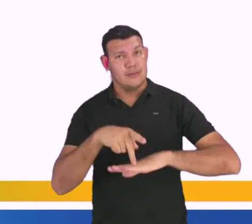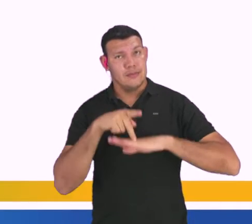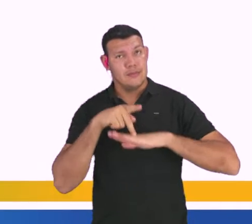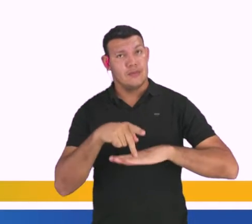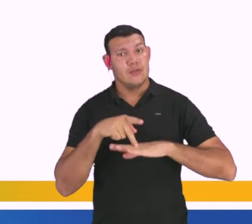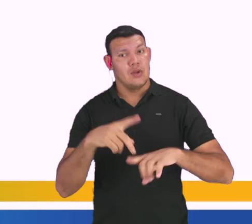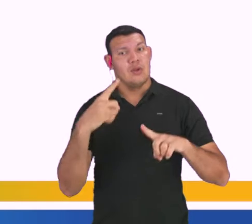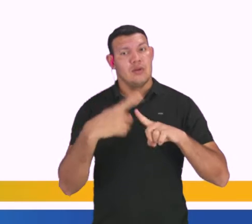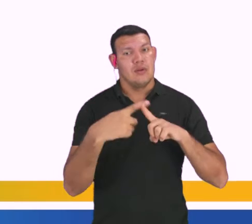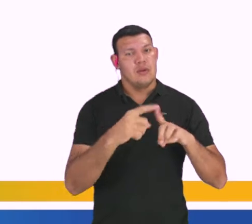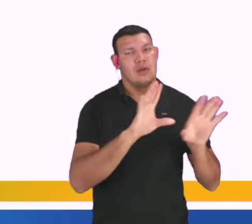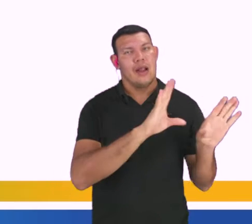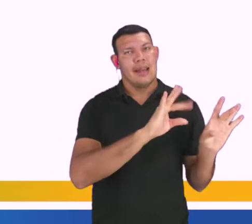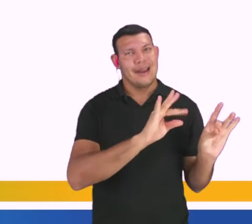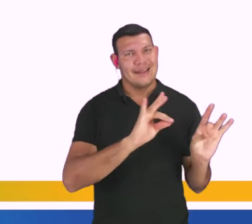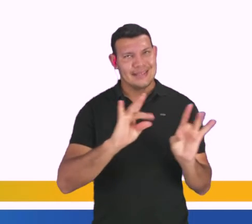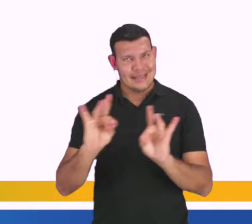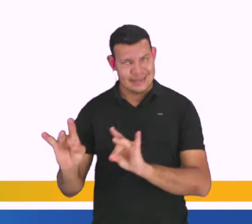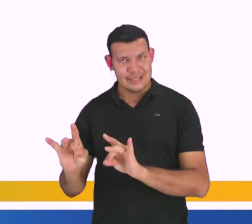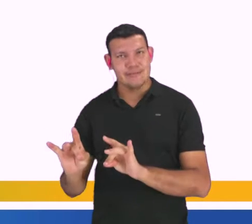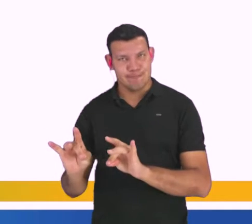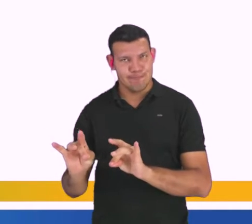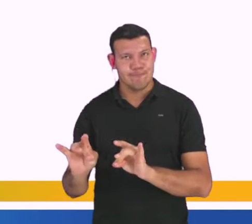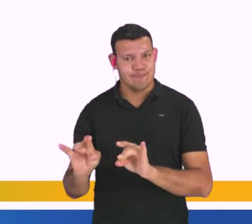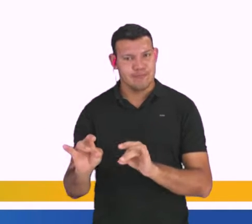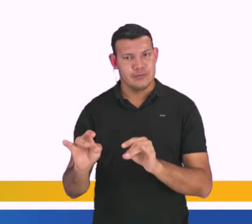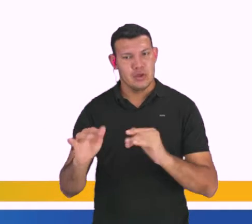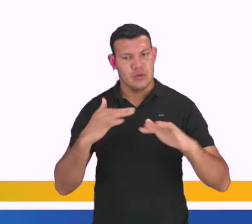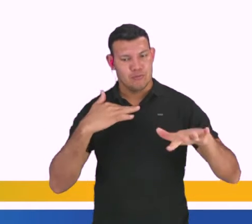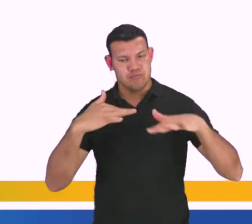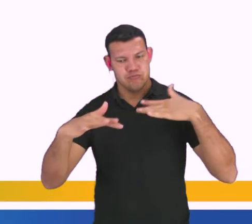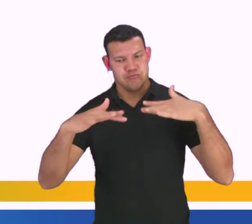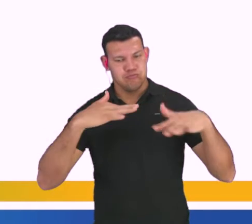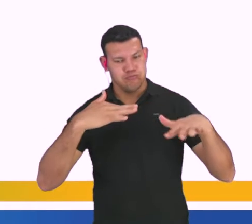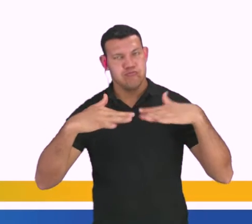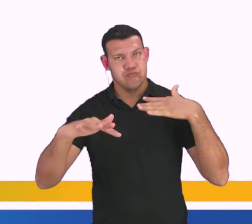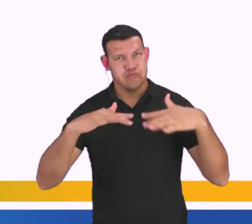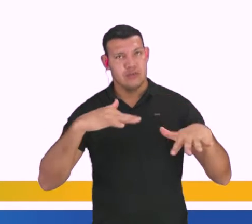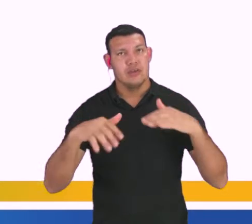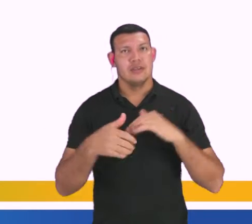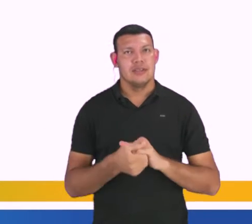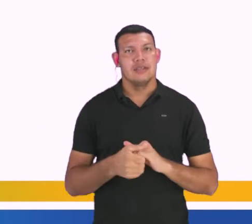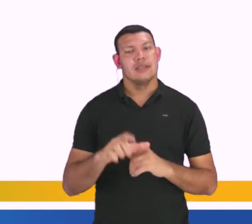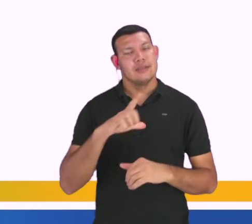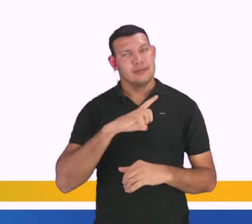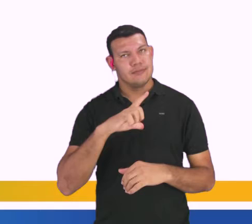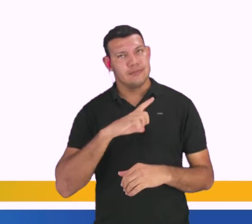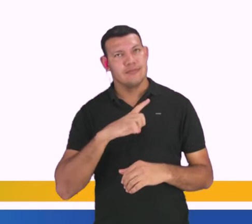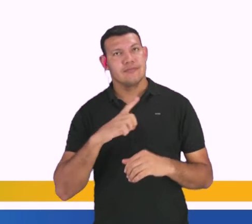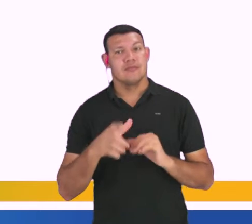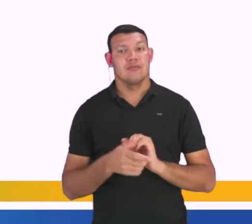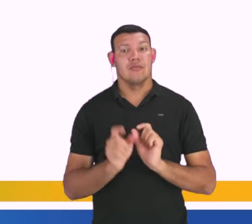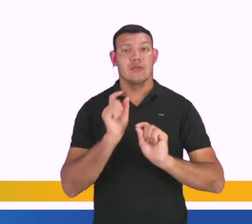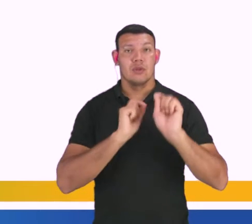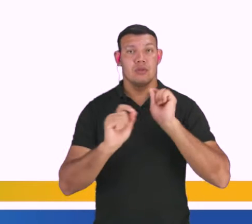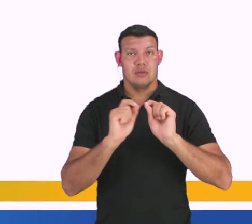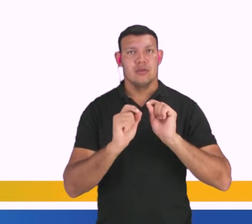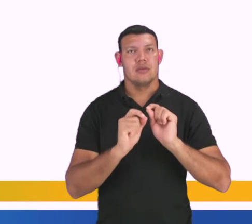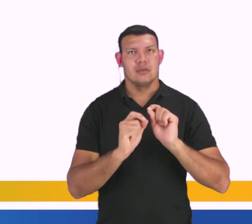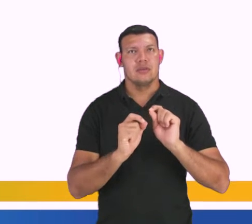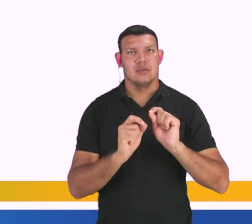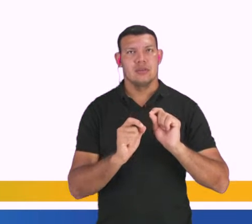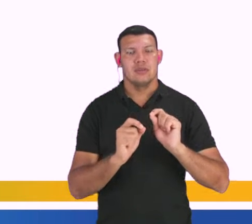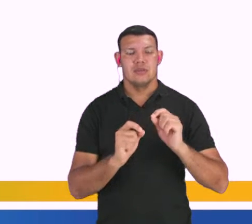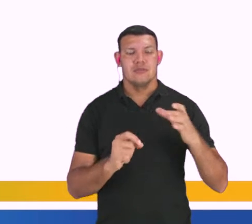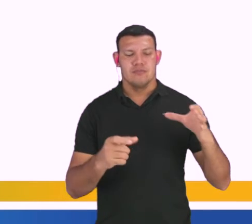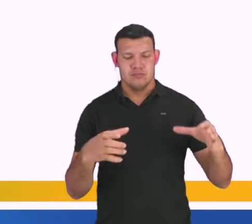fluido deslocado. Ou seja, se tem um recipiente e aí você coloca um outro objeto nesse